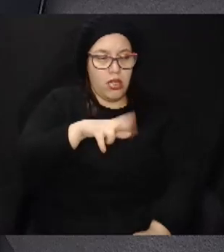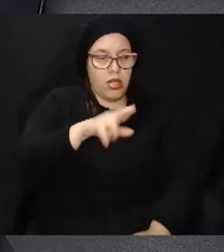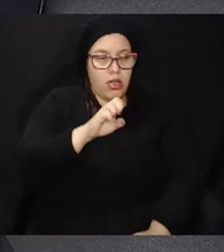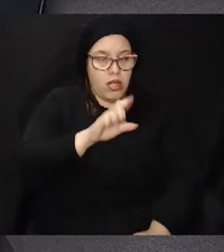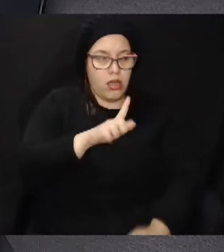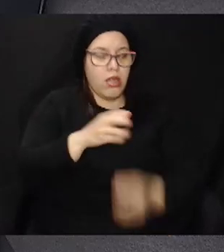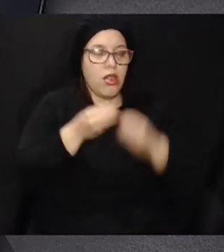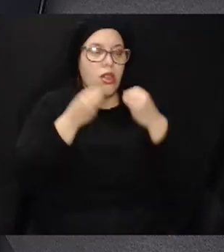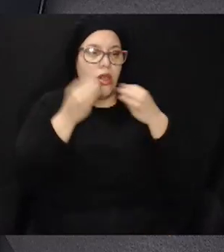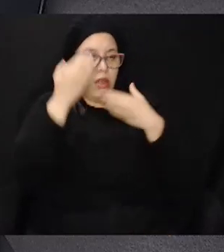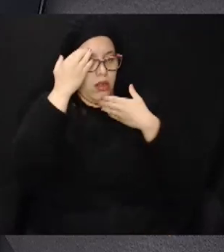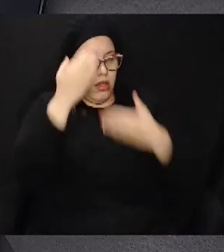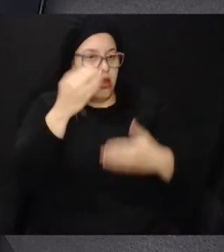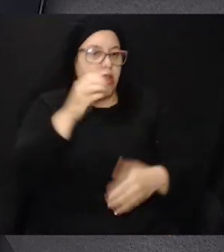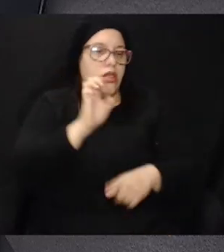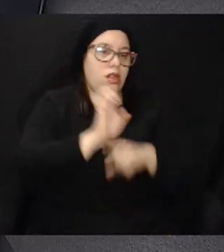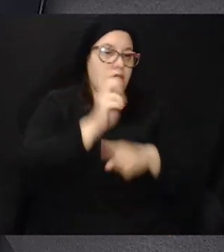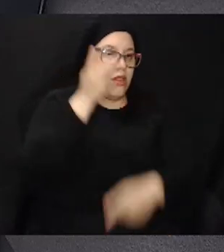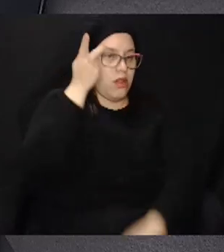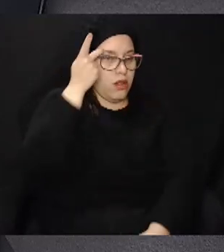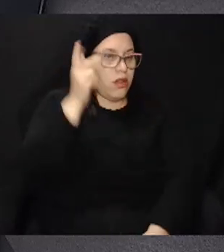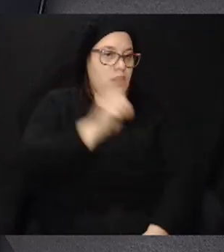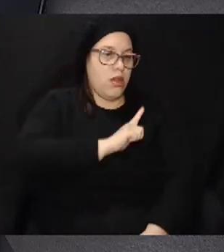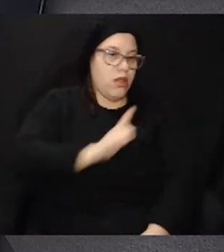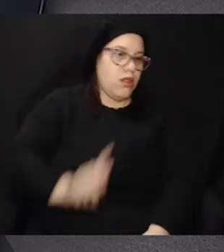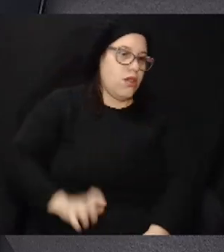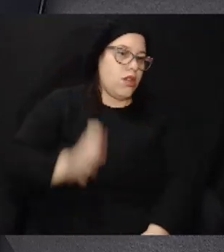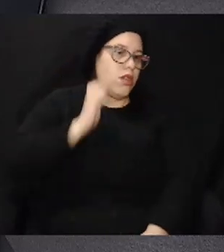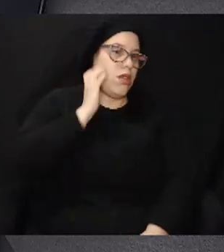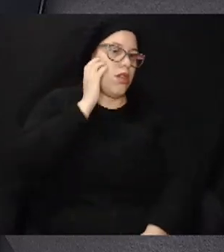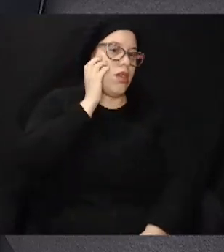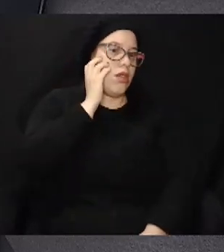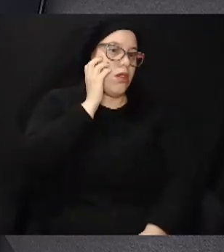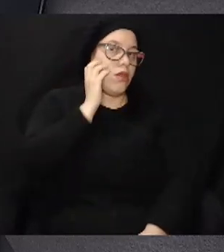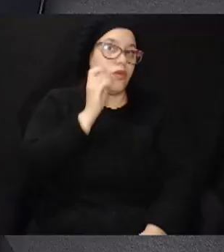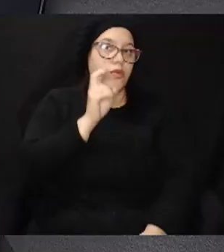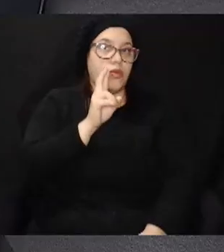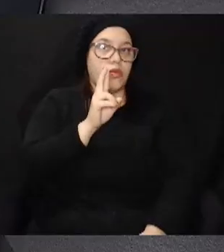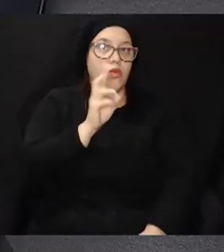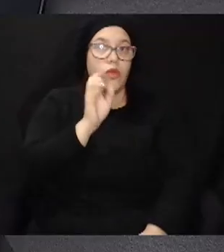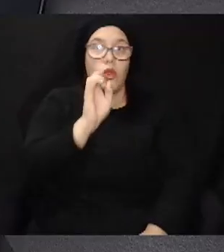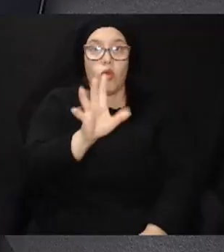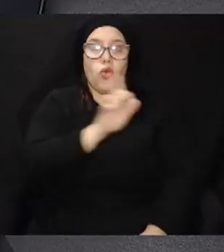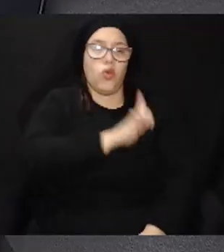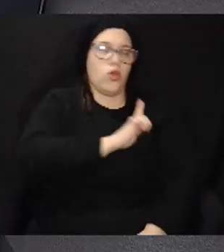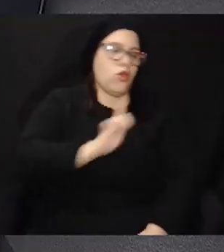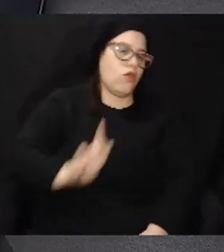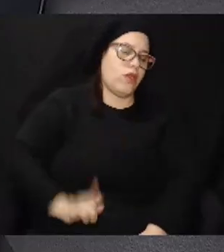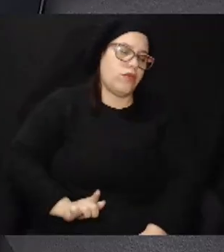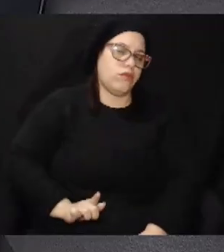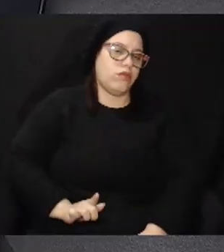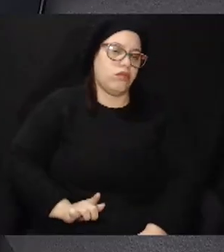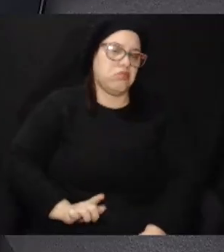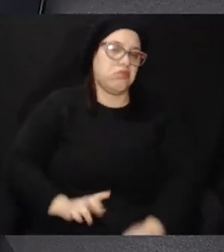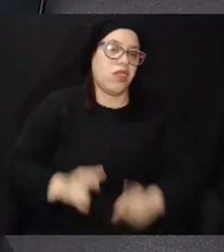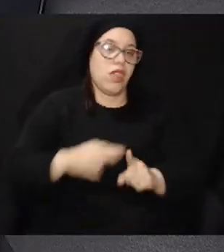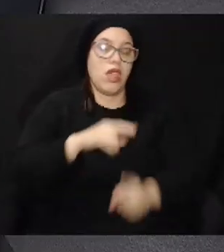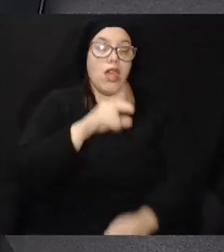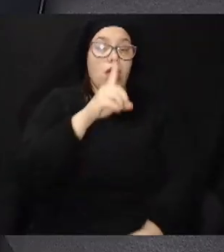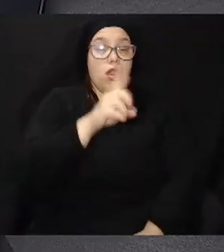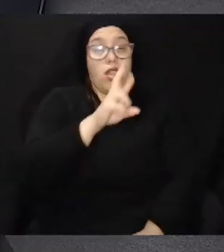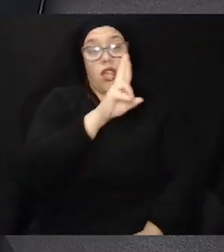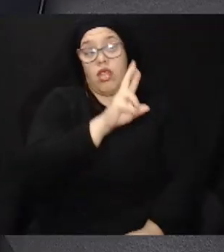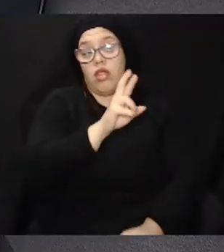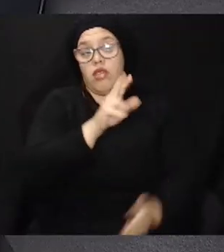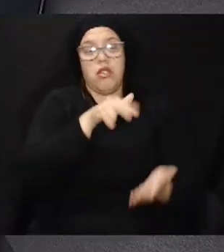São Paulo, ela veio com uma visão unilateral, visão só do governo, só a visão do DR, a posição